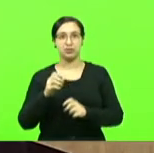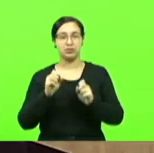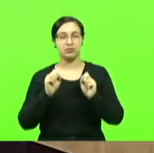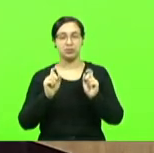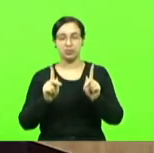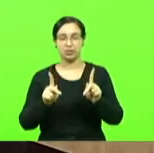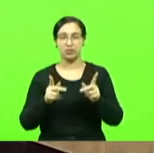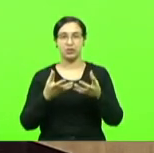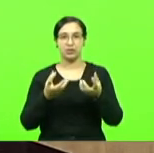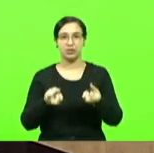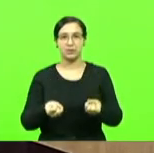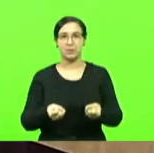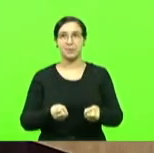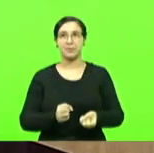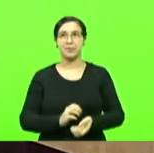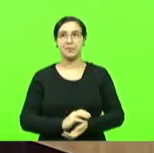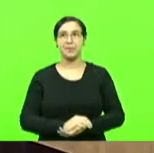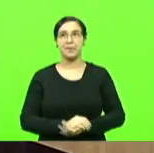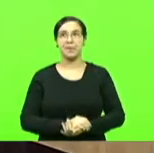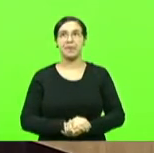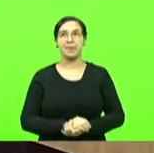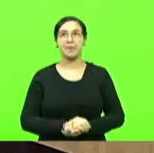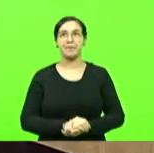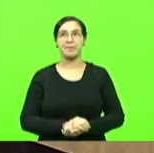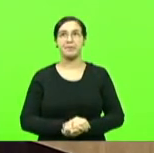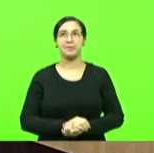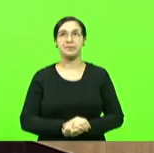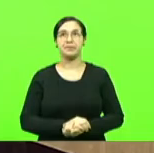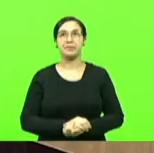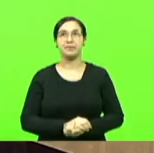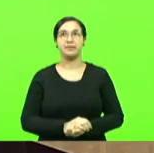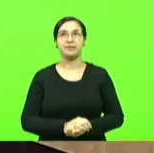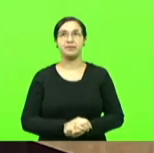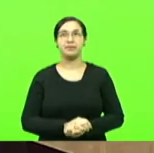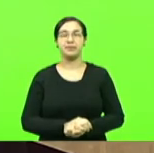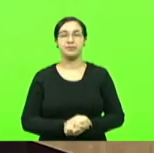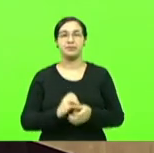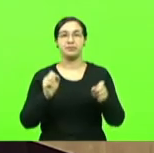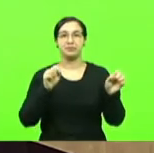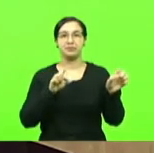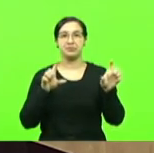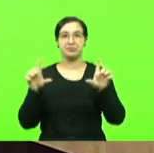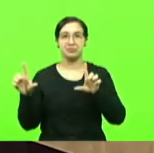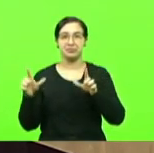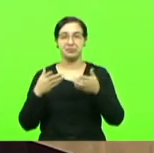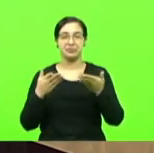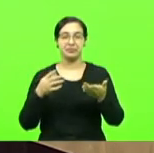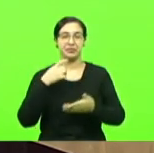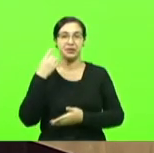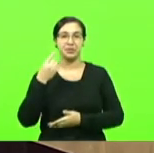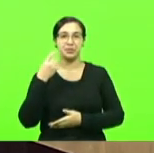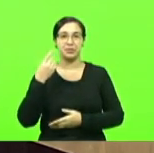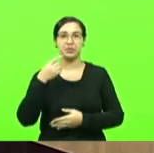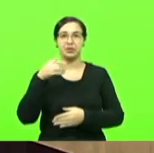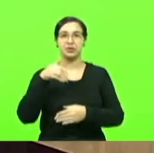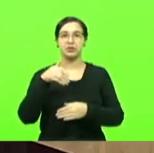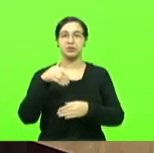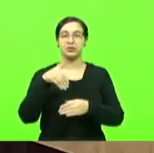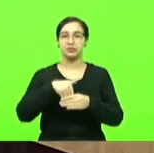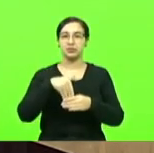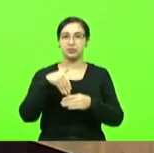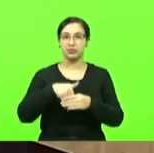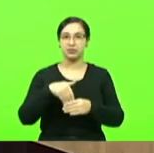alegria. Por gentileza, muito obrigada. Peço a assessoria que abra o painel para que os senhores e senhoras deputados possam exercer seu direito de